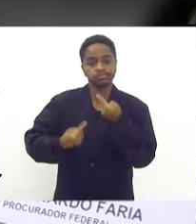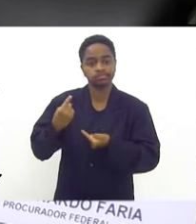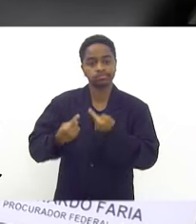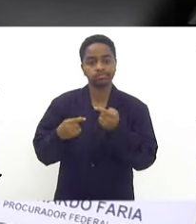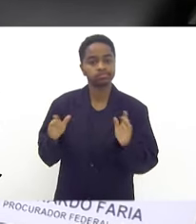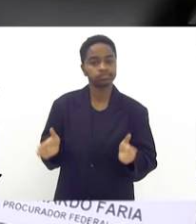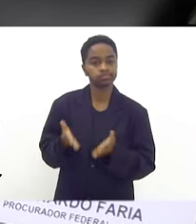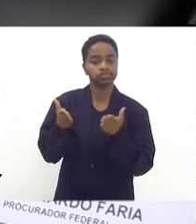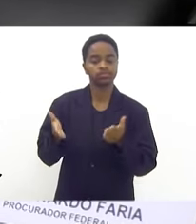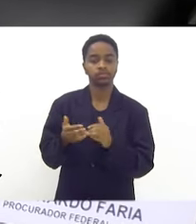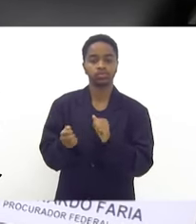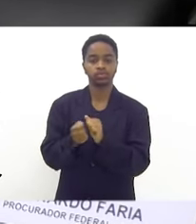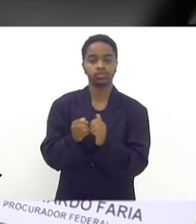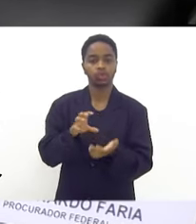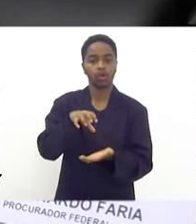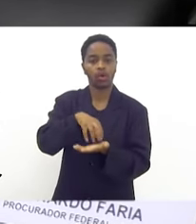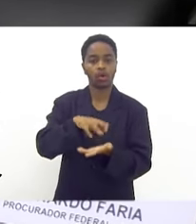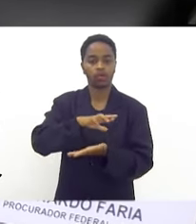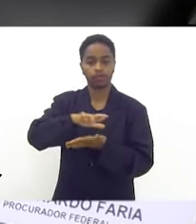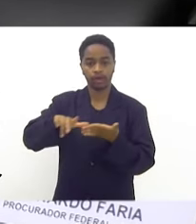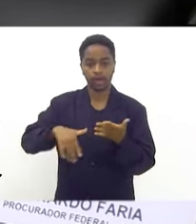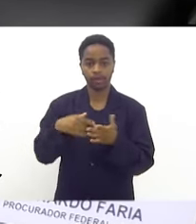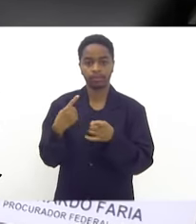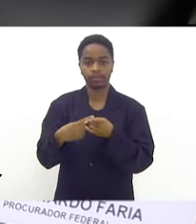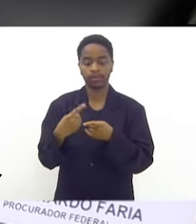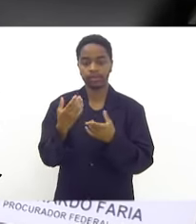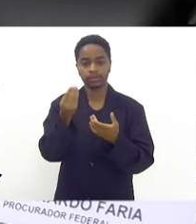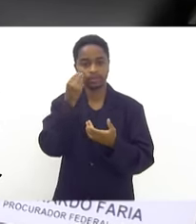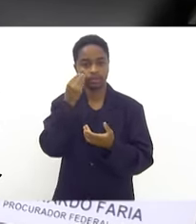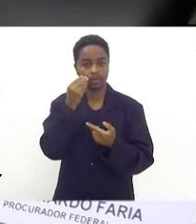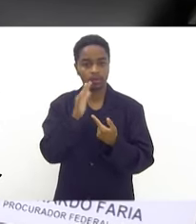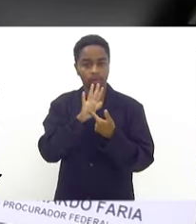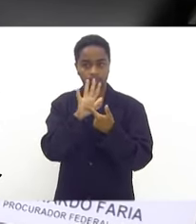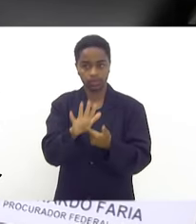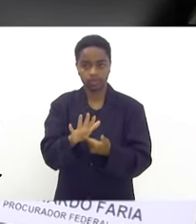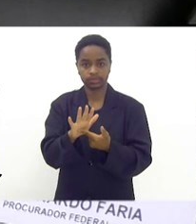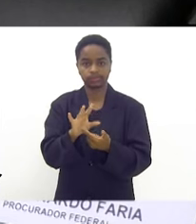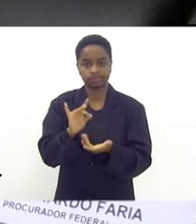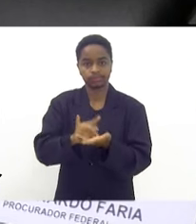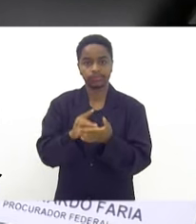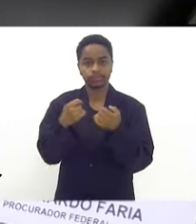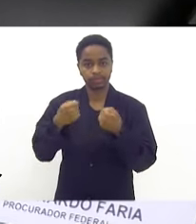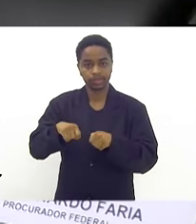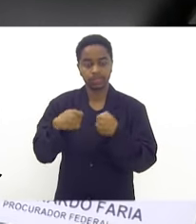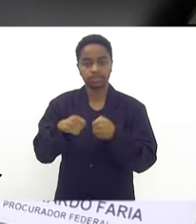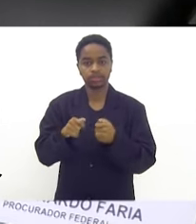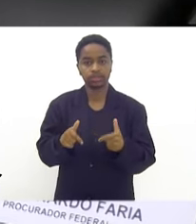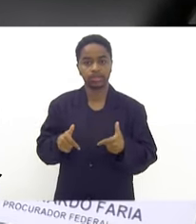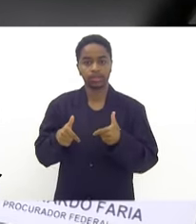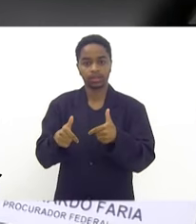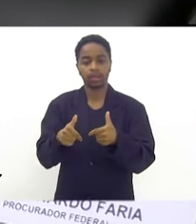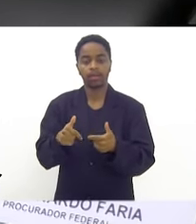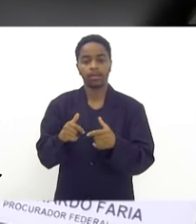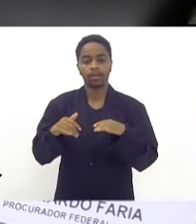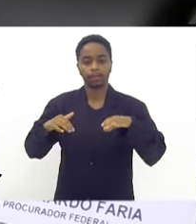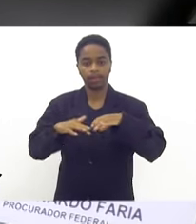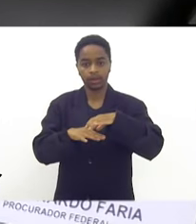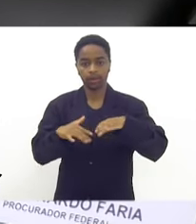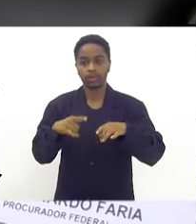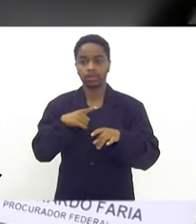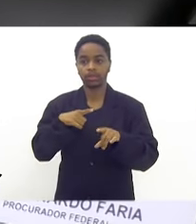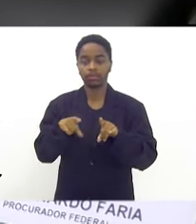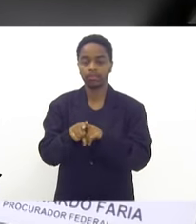com entes com órgãos variados exatamente para trazer à luz a necessidade de uma governança na Bahia de Guanabara e me comprometo